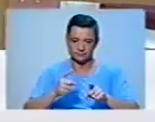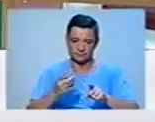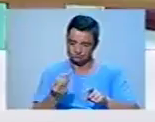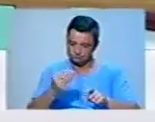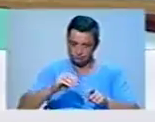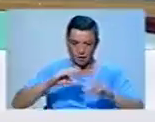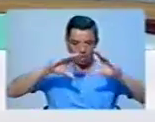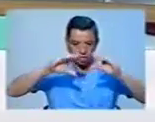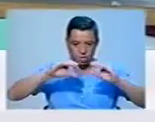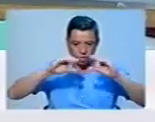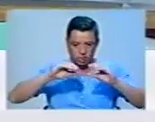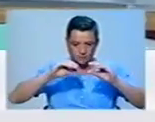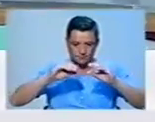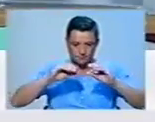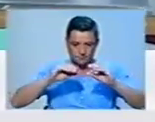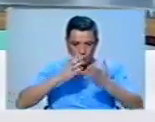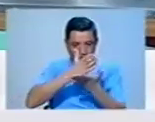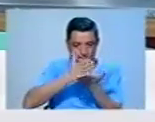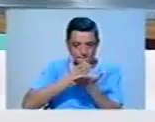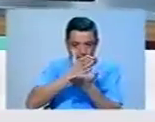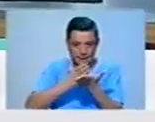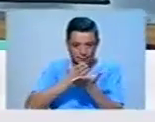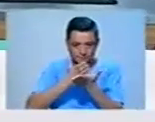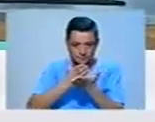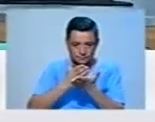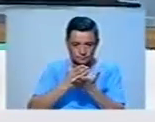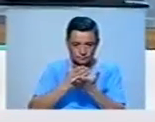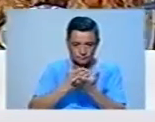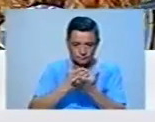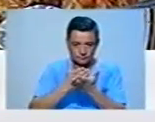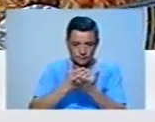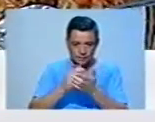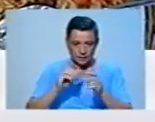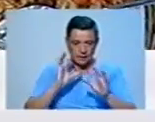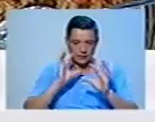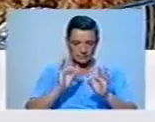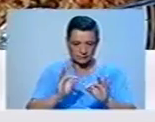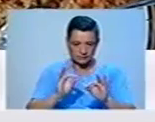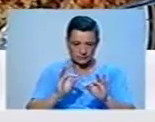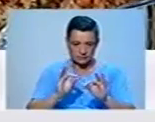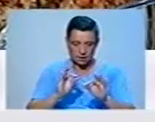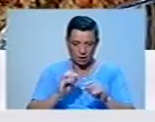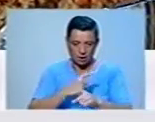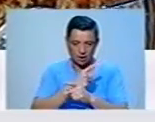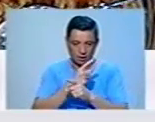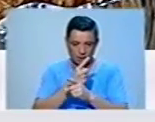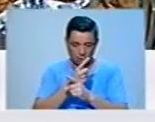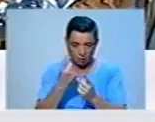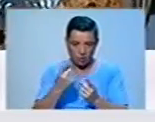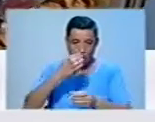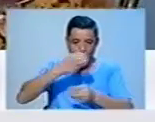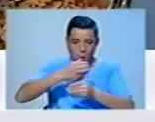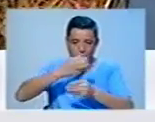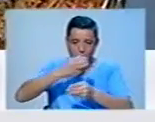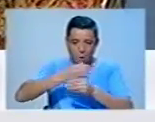do recheio no centro e vamos cortar a massa com um